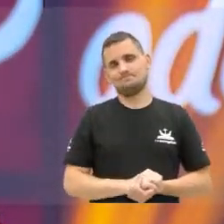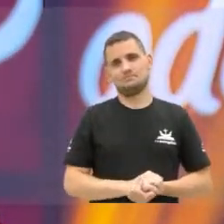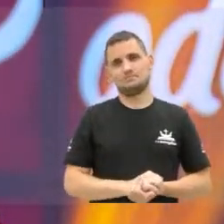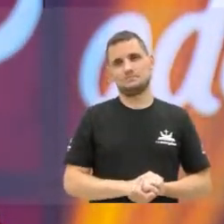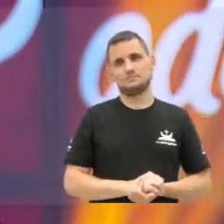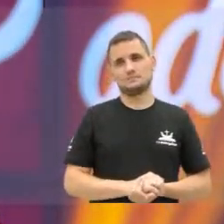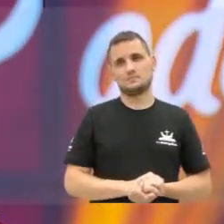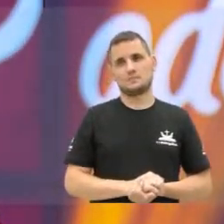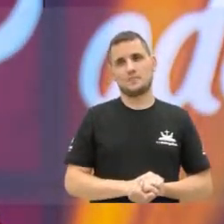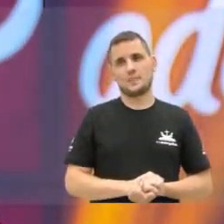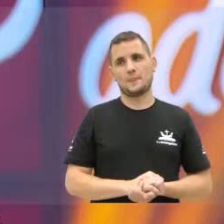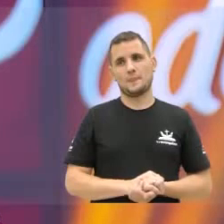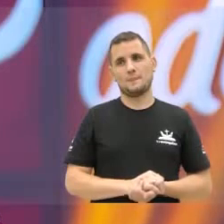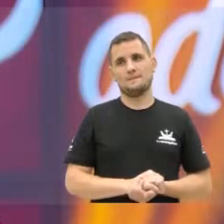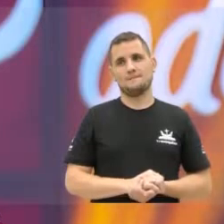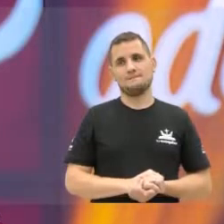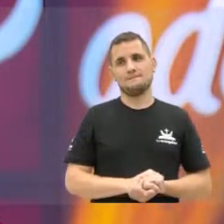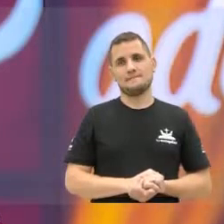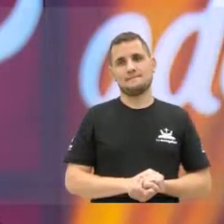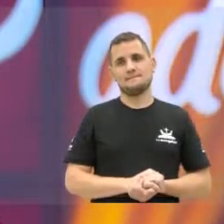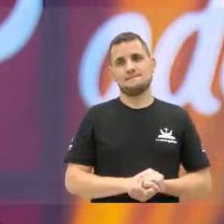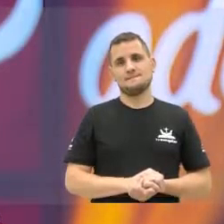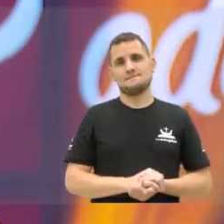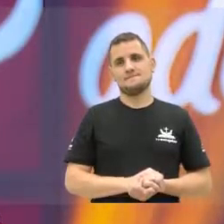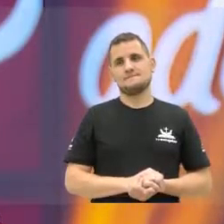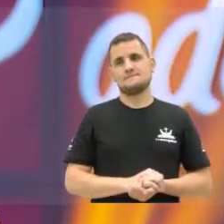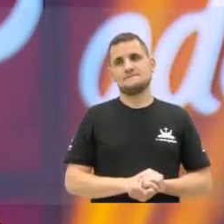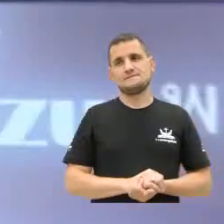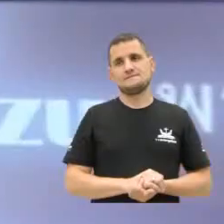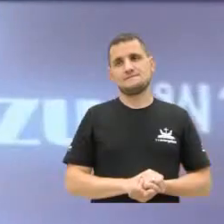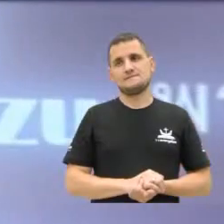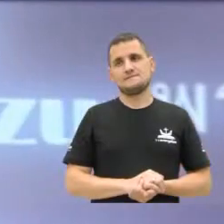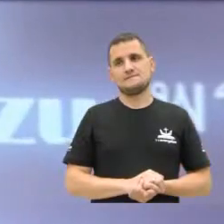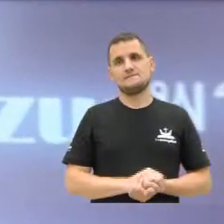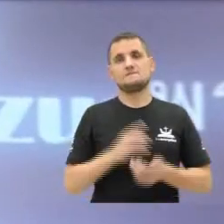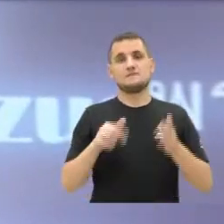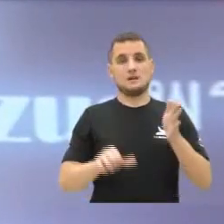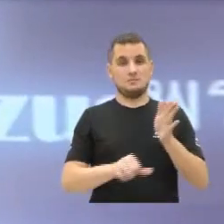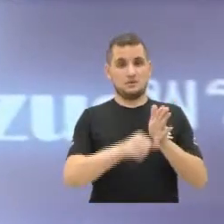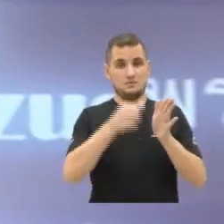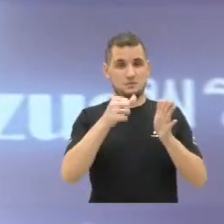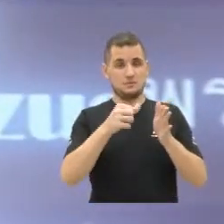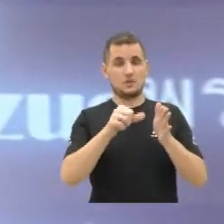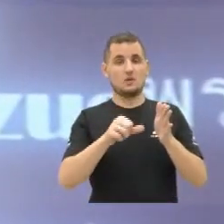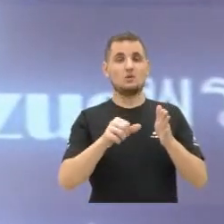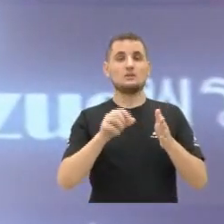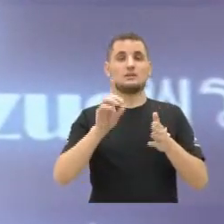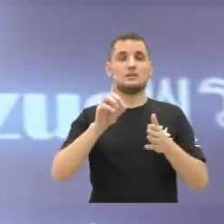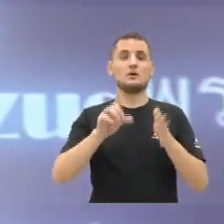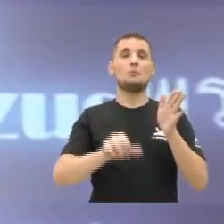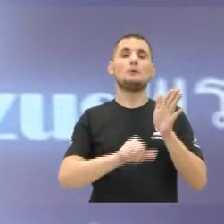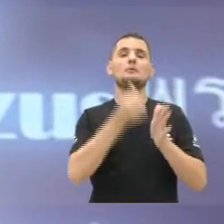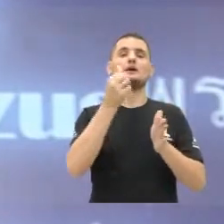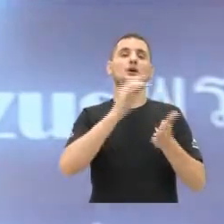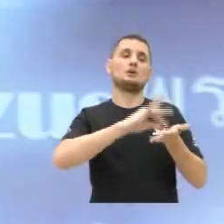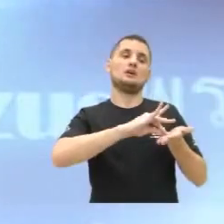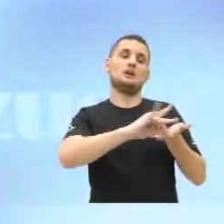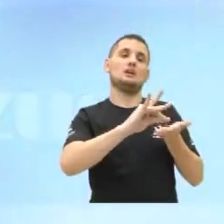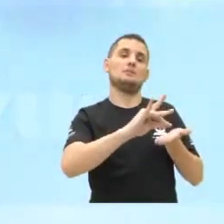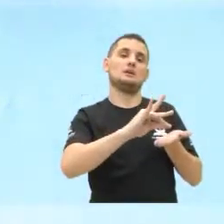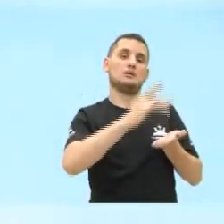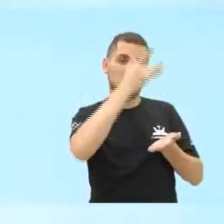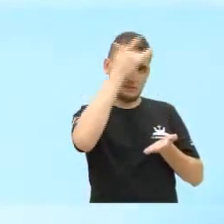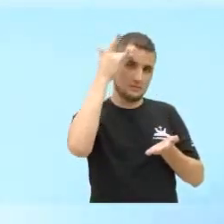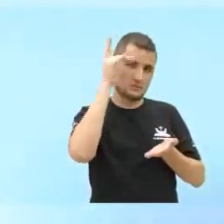Deus vê o primeiro inimigo do homem. O primeiro inimigo do homem é a solidão. Não é bom que o